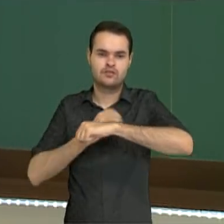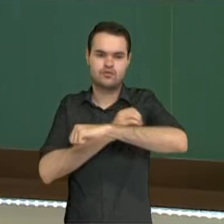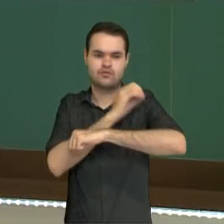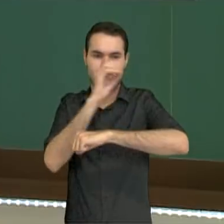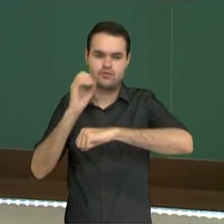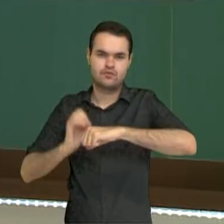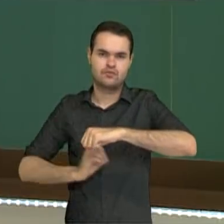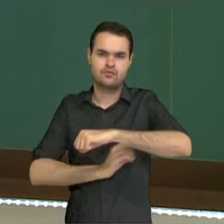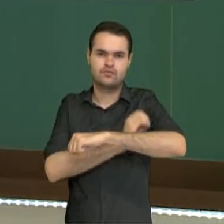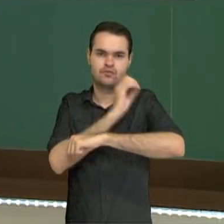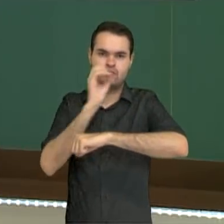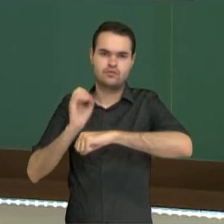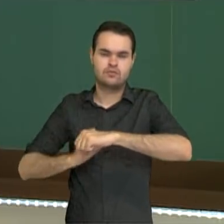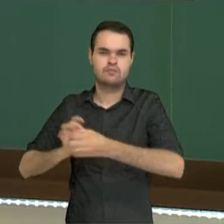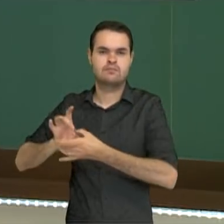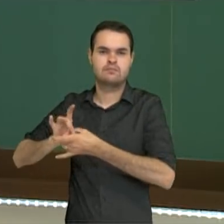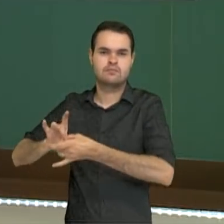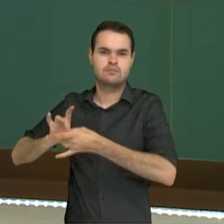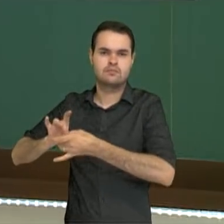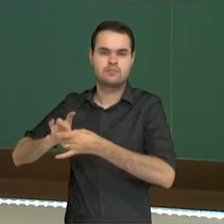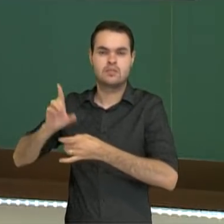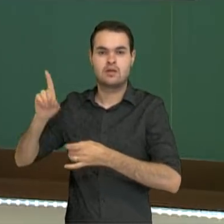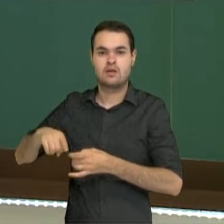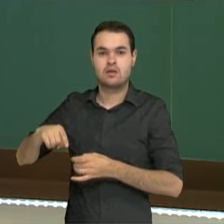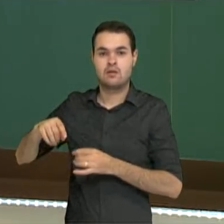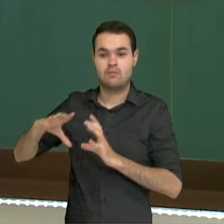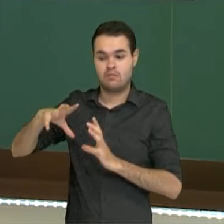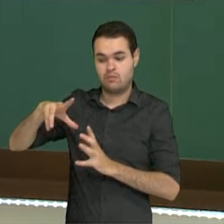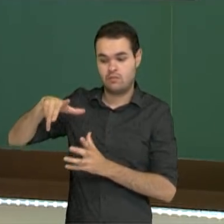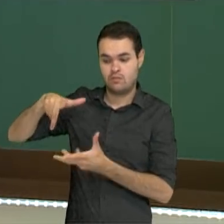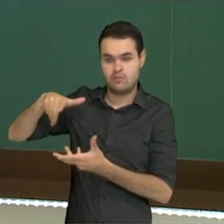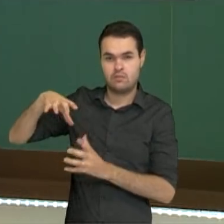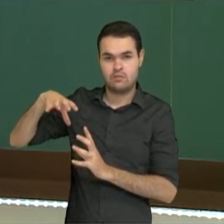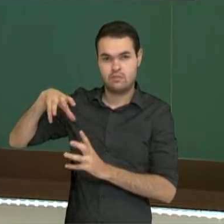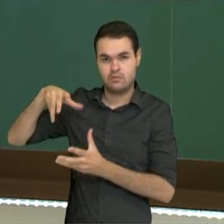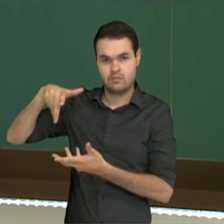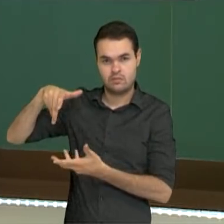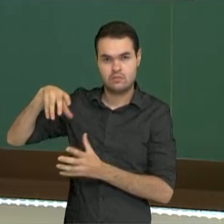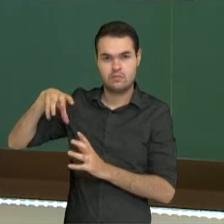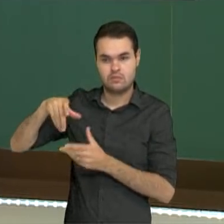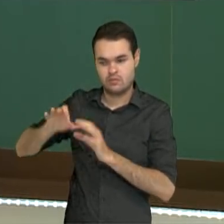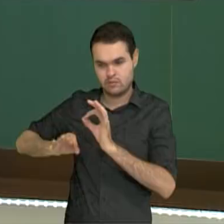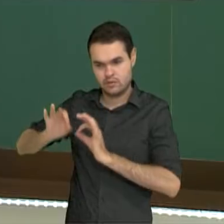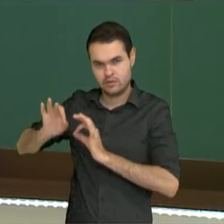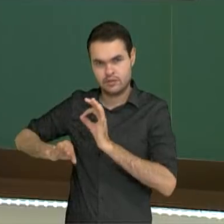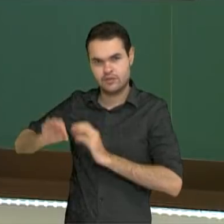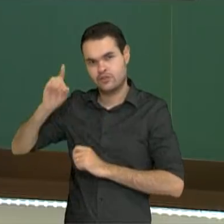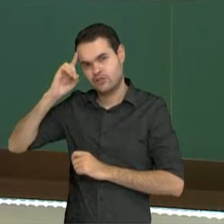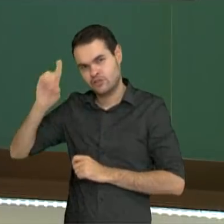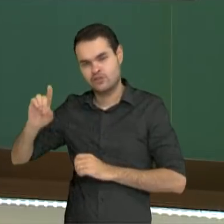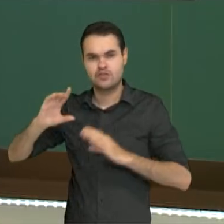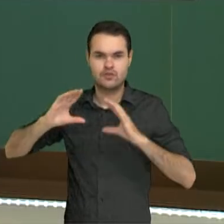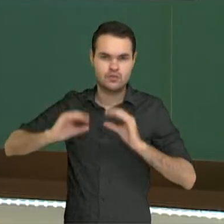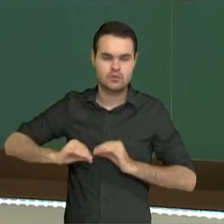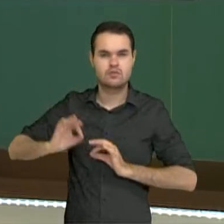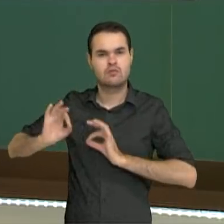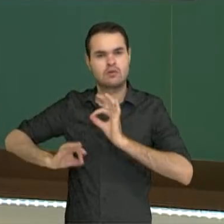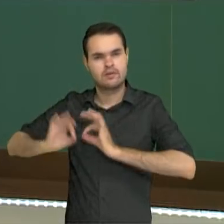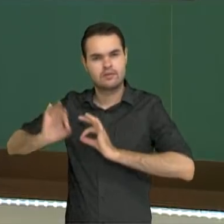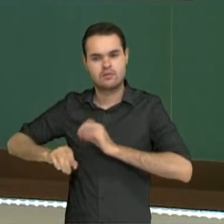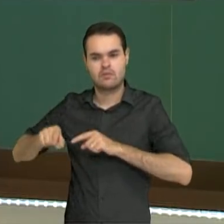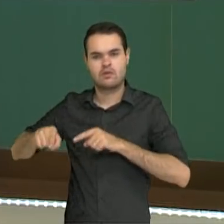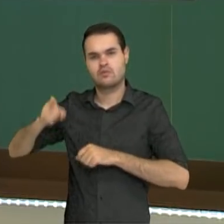das noites, que estão ligados ali à rotação da Terra. Estabelecer dias e noites, essa